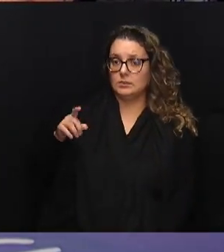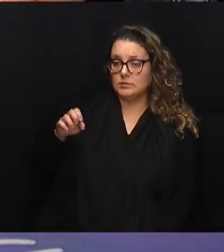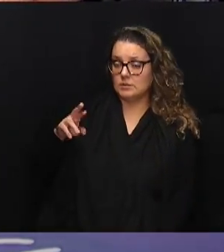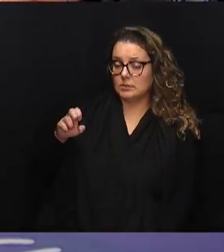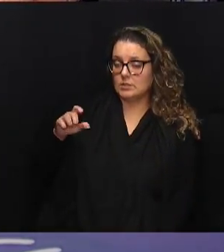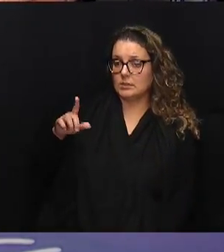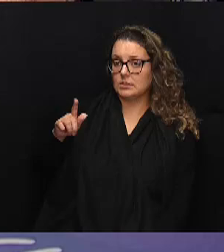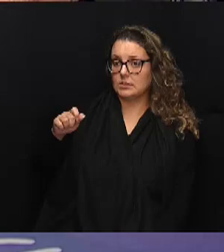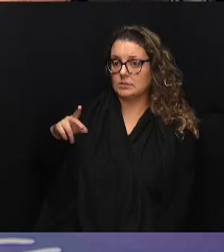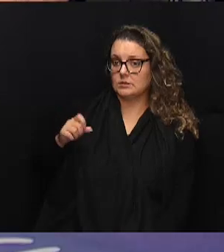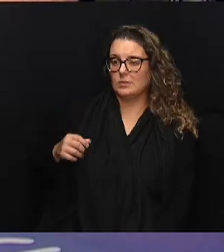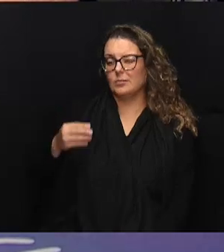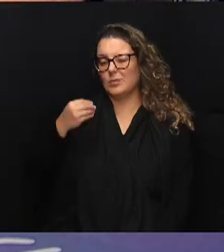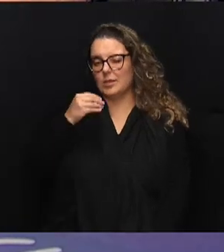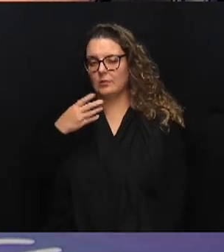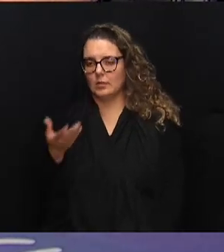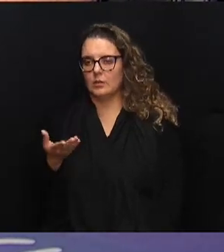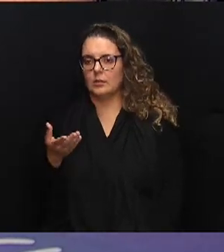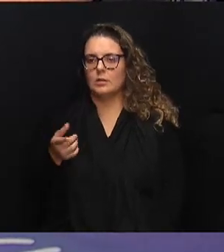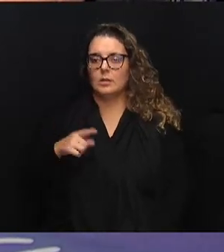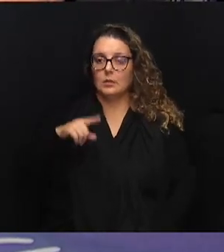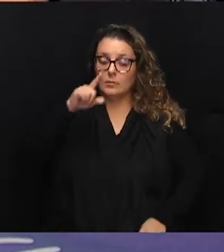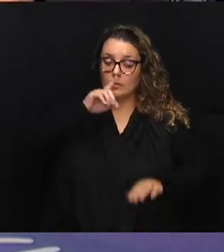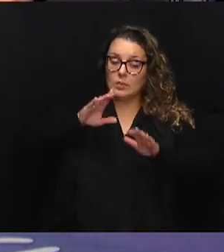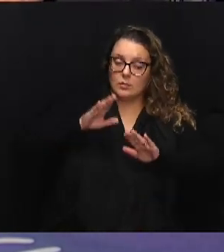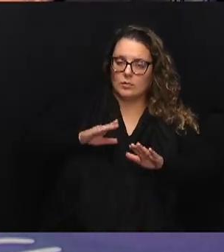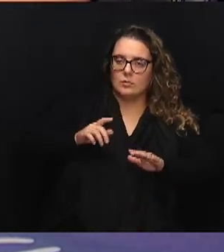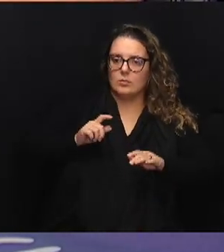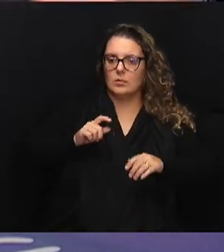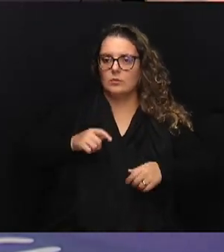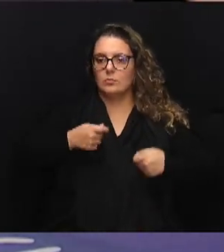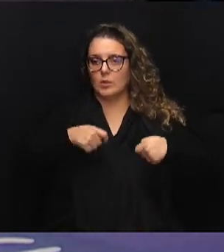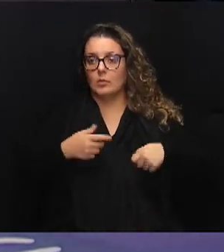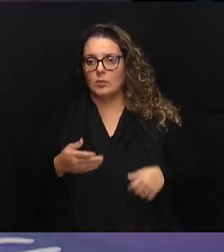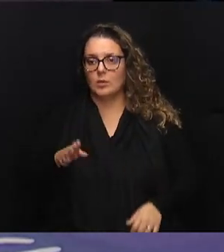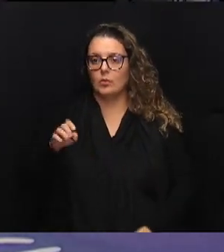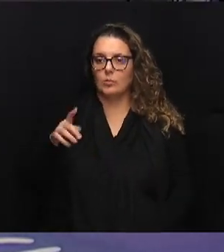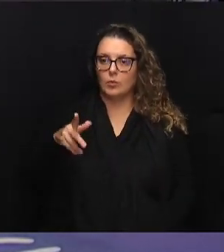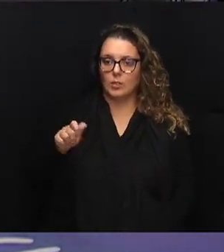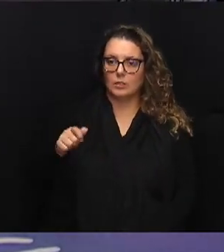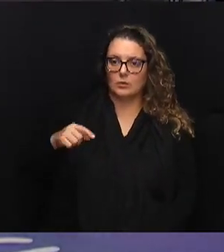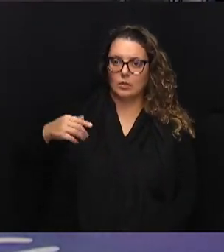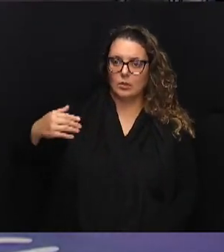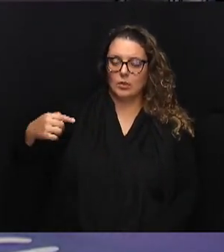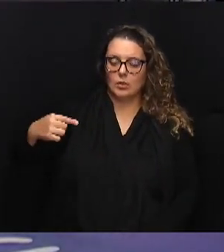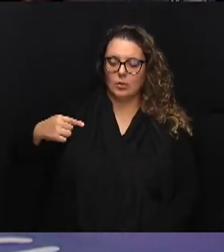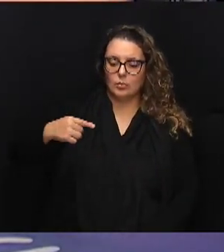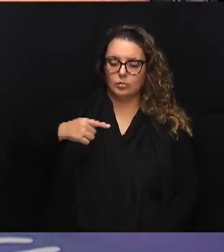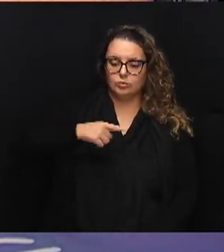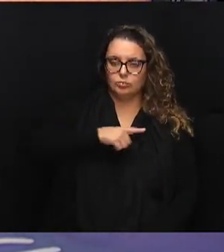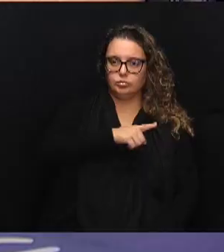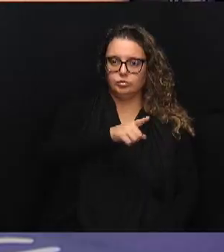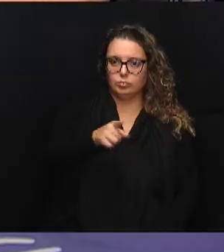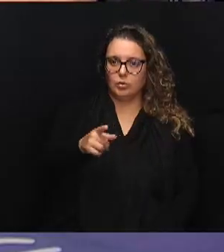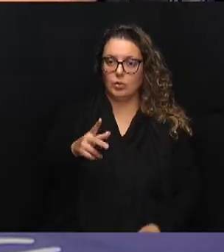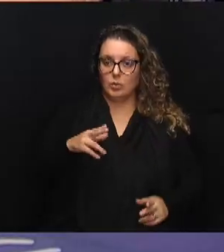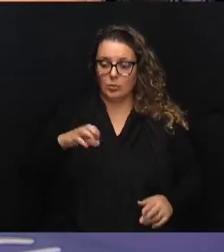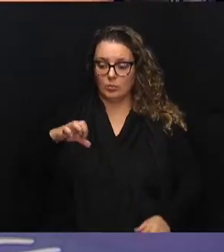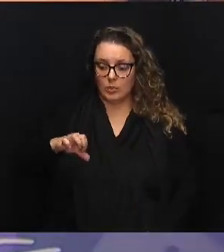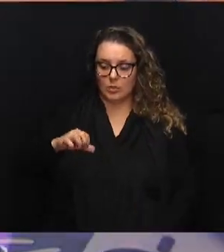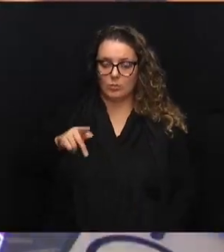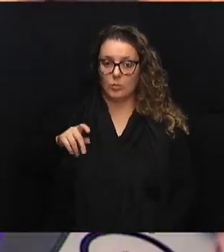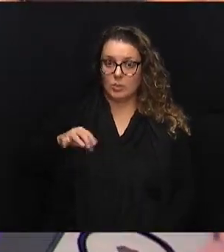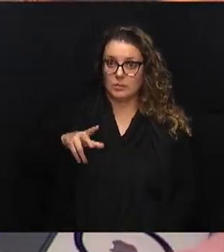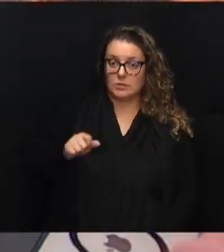posição mais fraca ali, onde o jogador tem mais cautela para jogar. E o botão, que a gente vai decorrendo assim conforme as 9 posições da mesa,